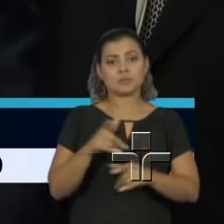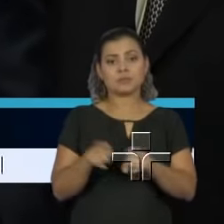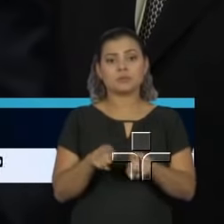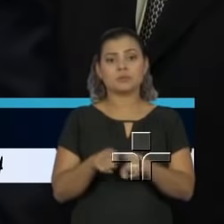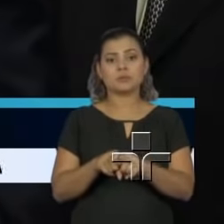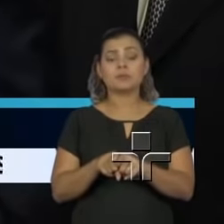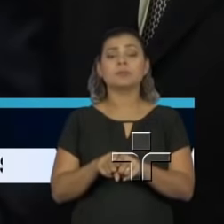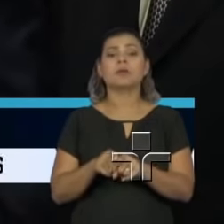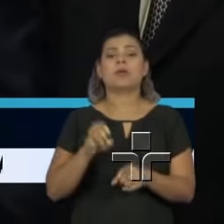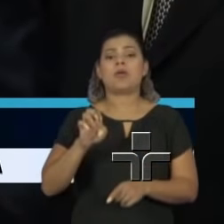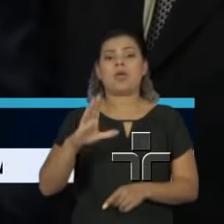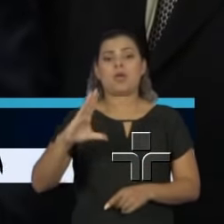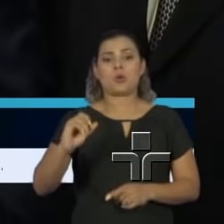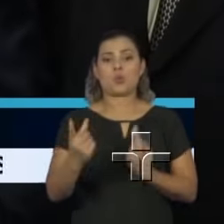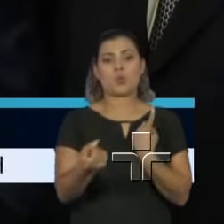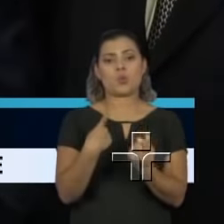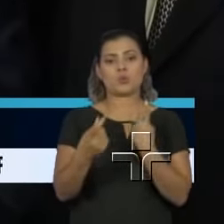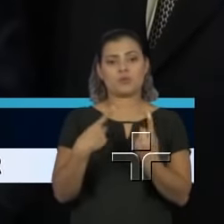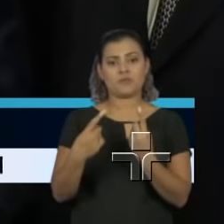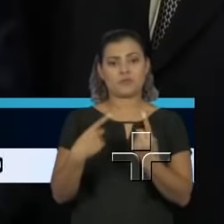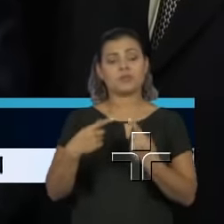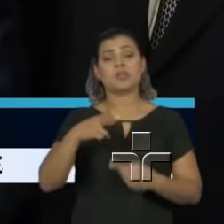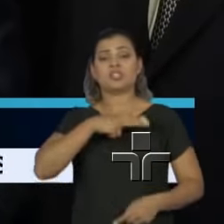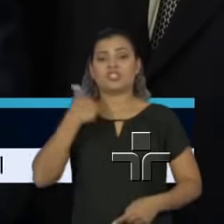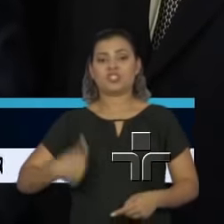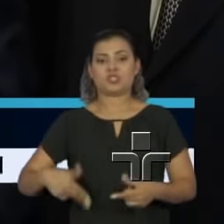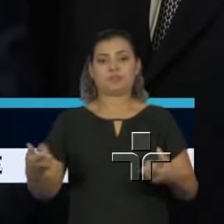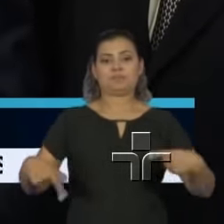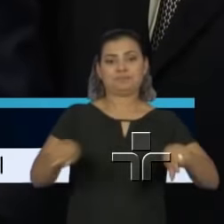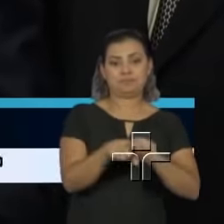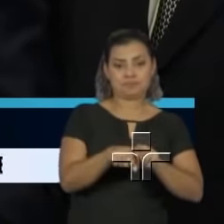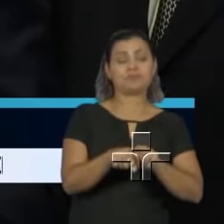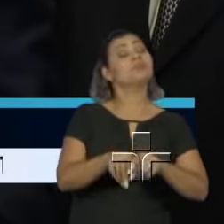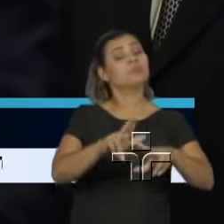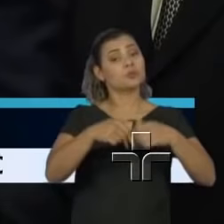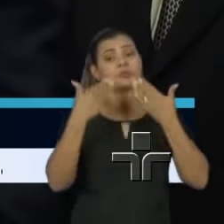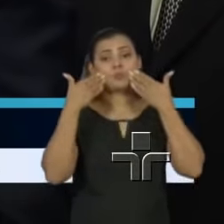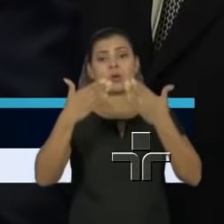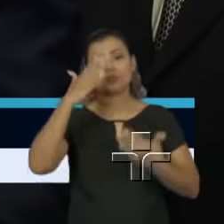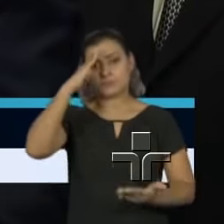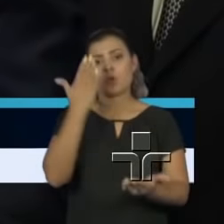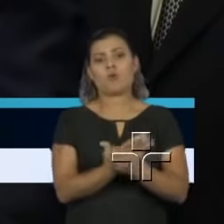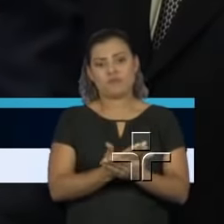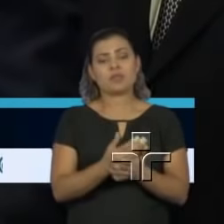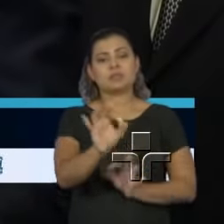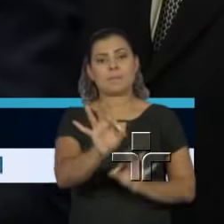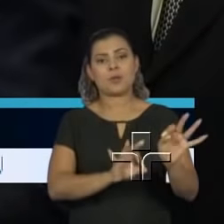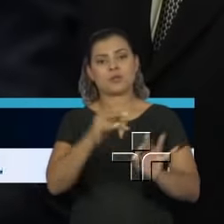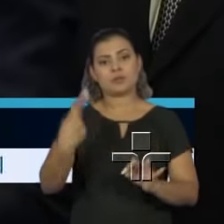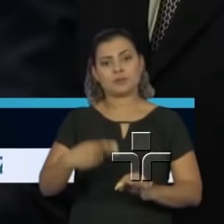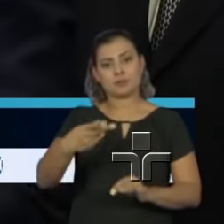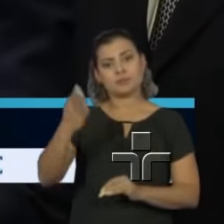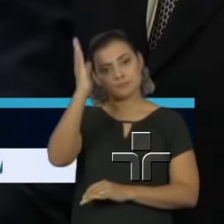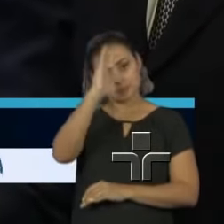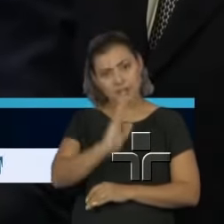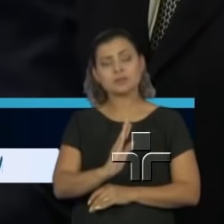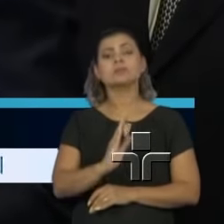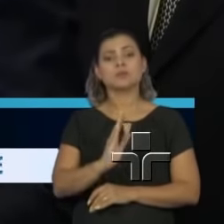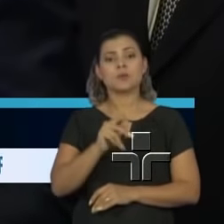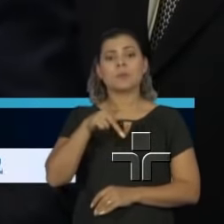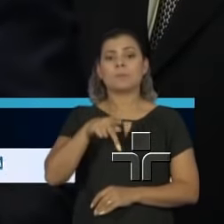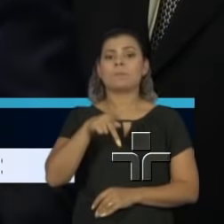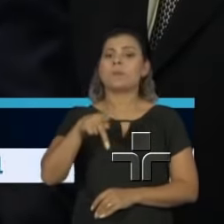Eco Rodovias, com investidores chineses, é uma demonstração clara de confiança nos programas de concessão,